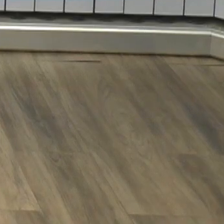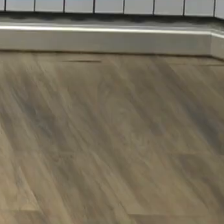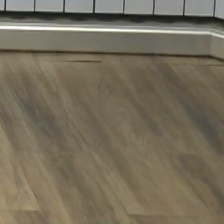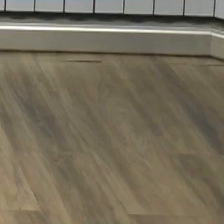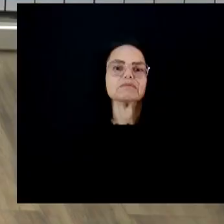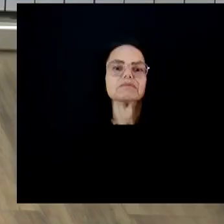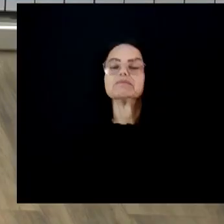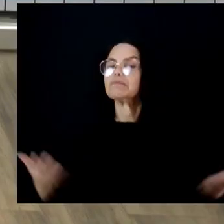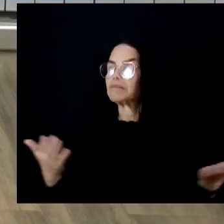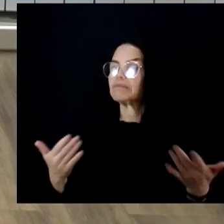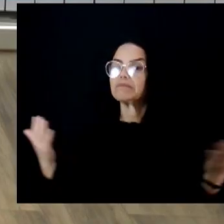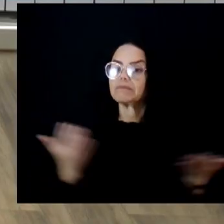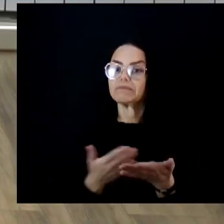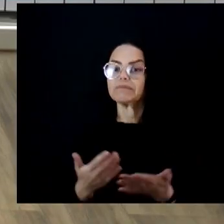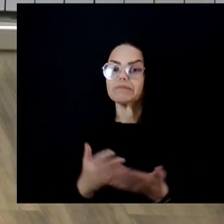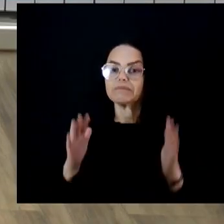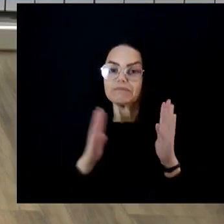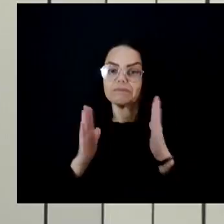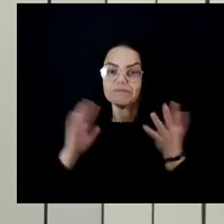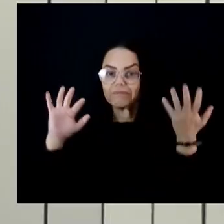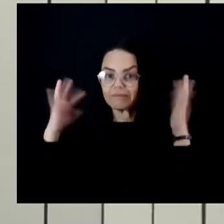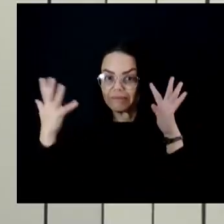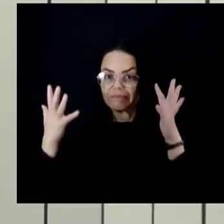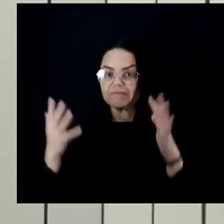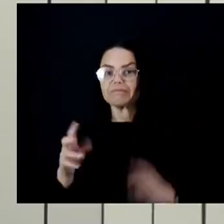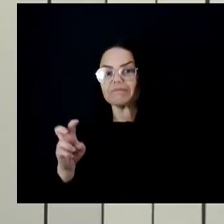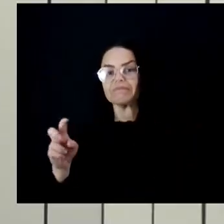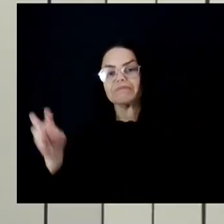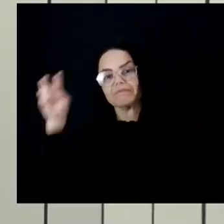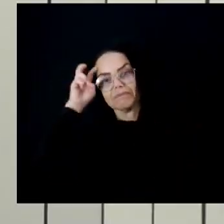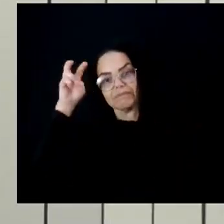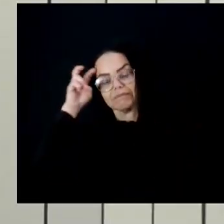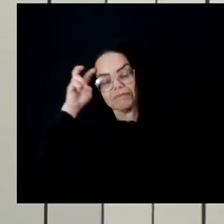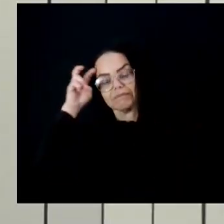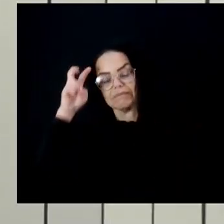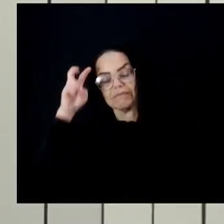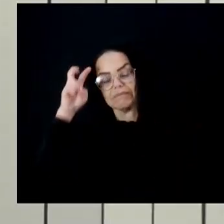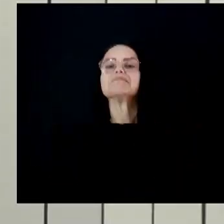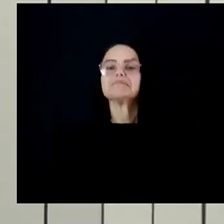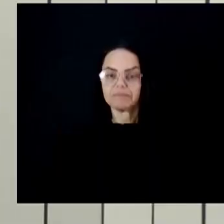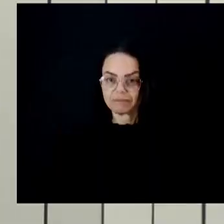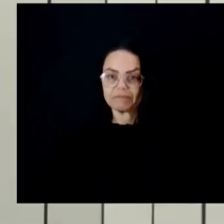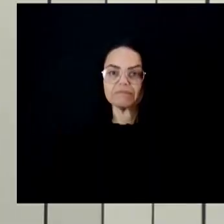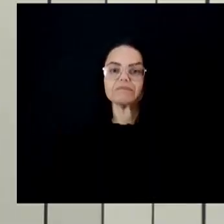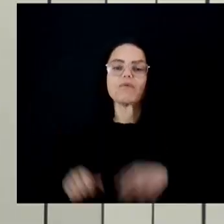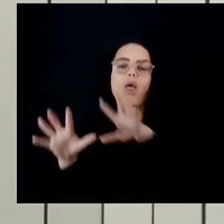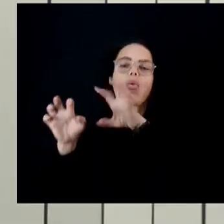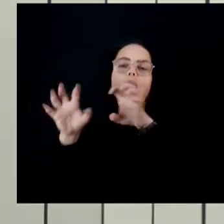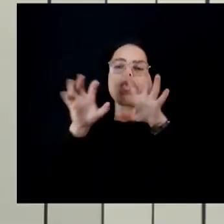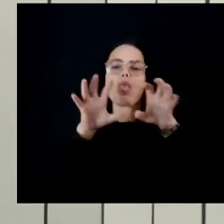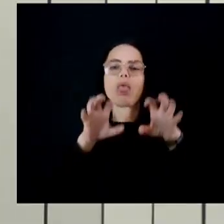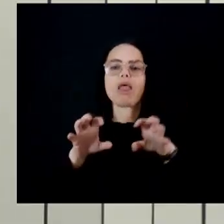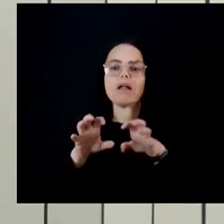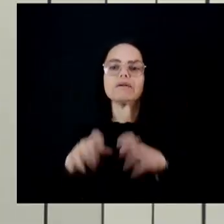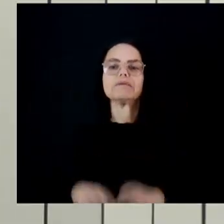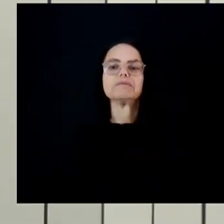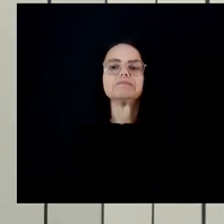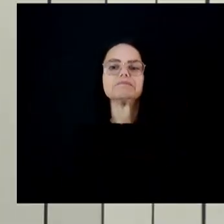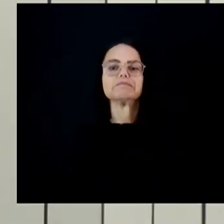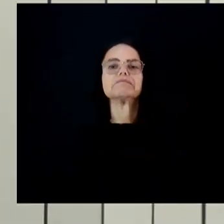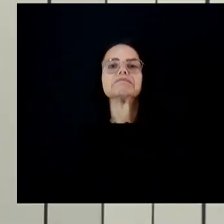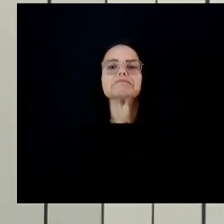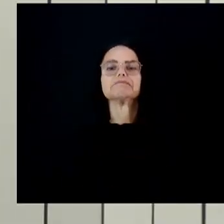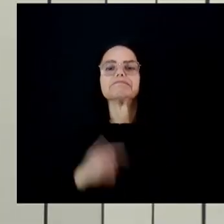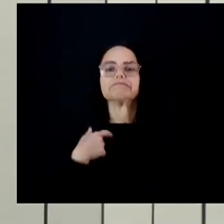Vamos agora à previsão do tempo para esta quinta-feira, que deve ser de nebulosidade, mas bem pouca, porque ela vai